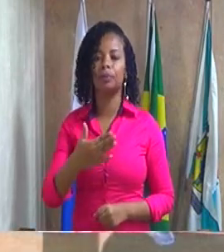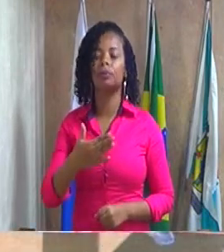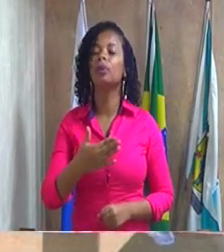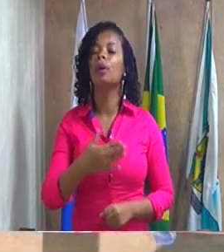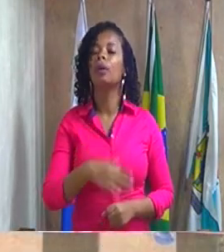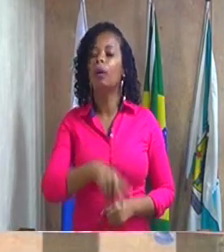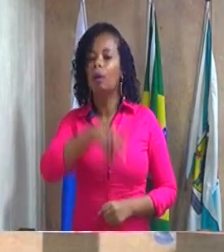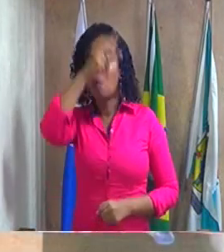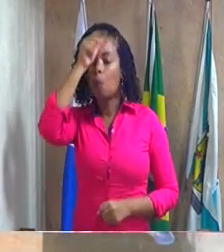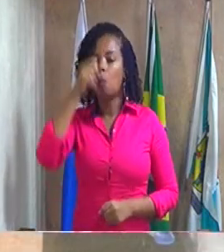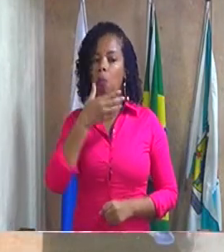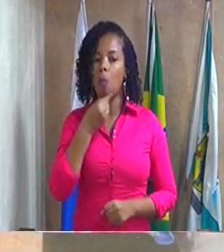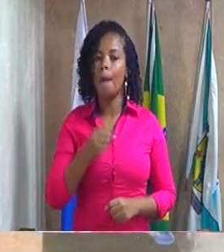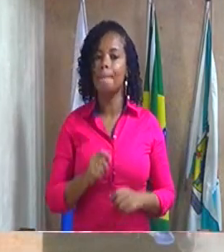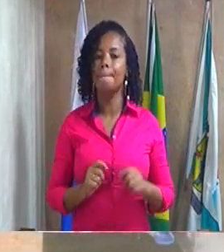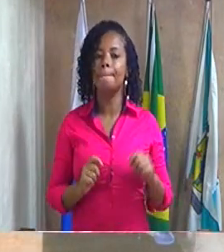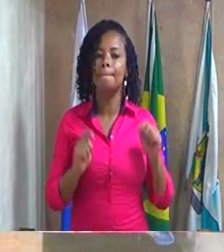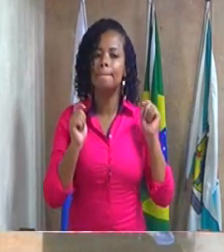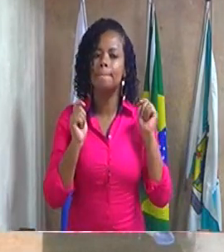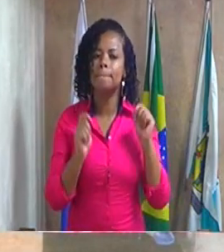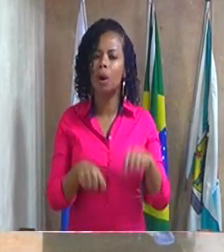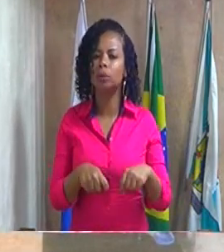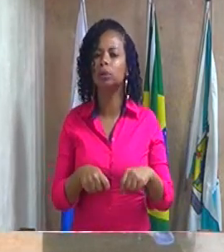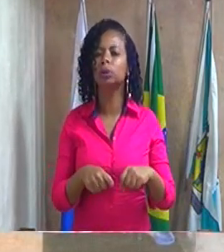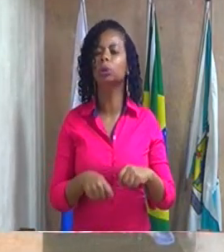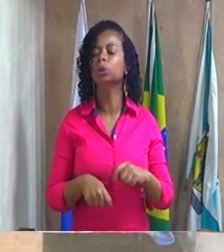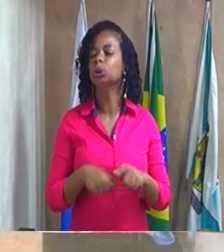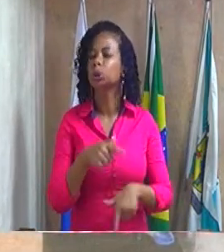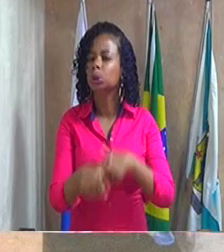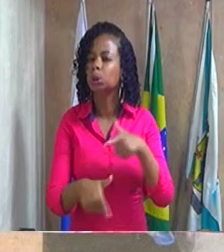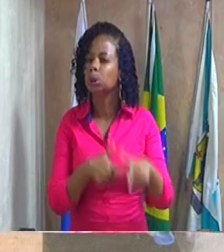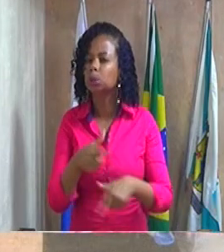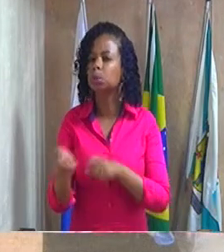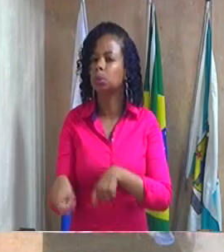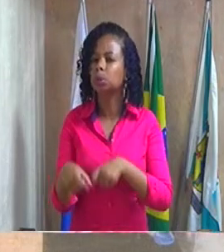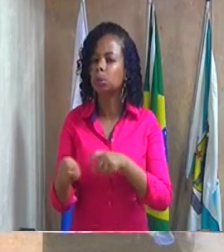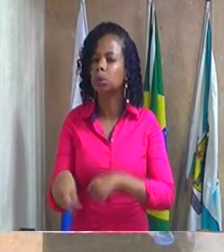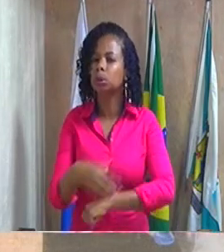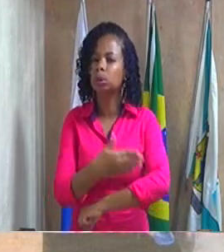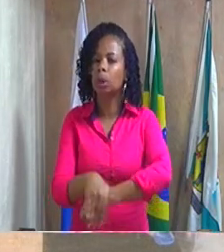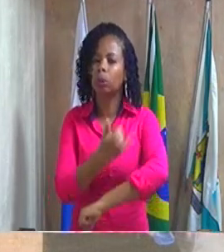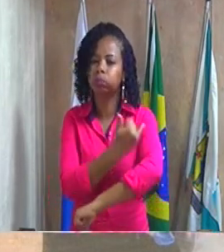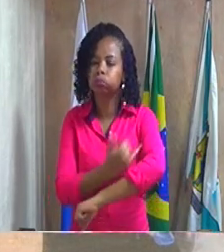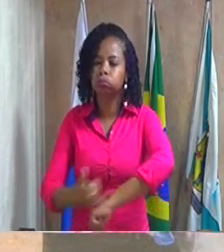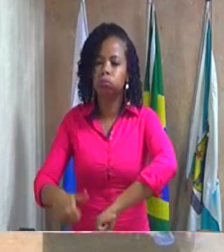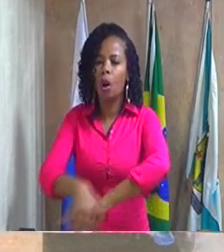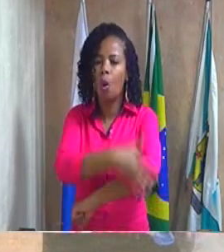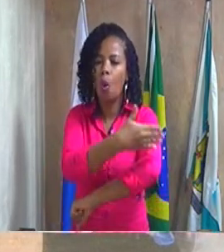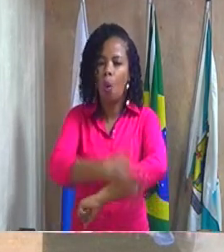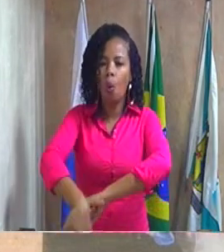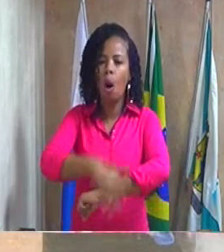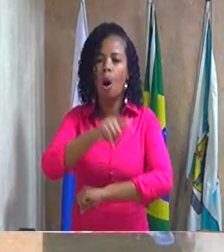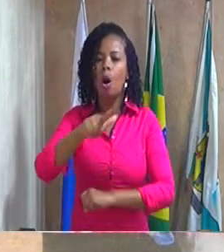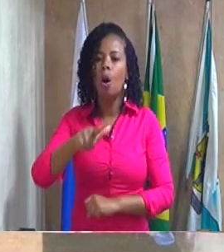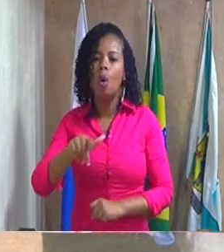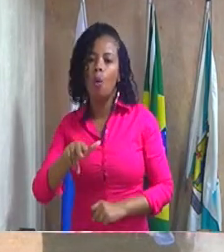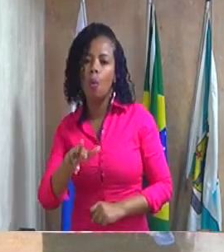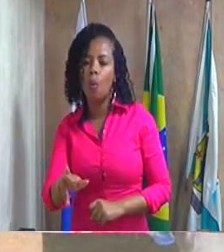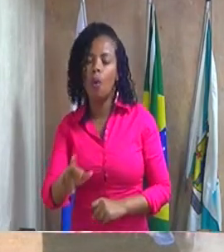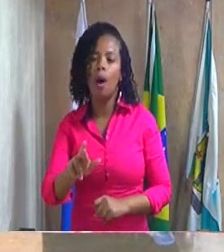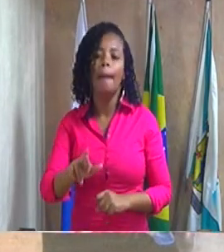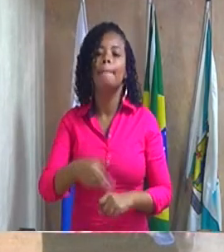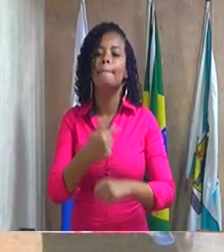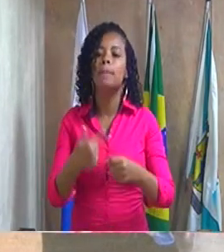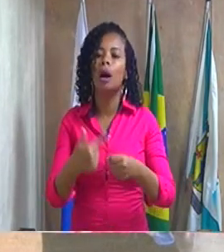excelentíssimo senhor prefeito recapeamento asfáltico ao longo da rua 1, loteamento Dom Bosco, bairro